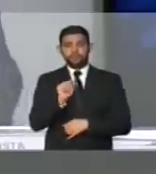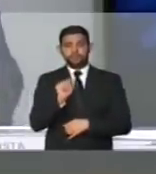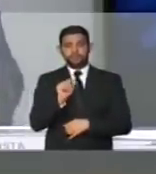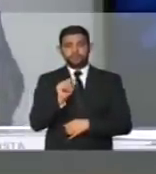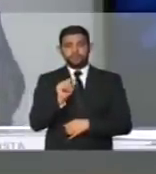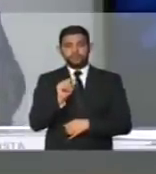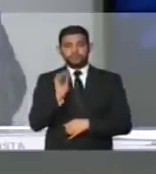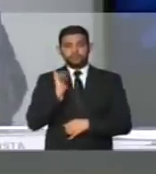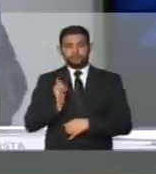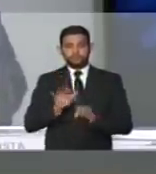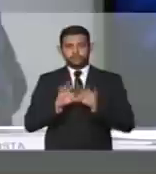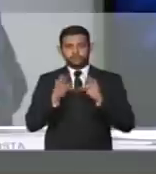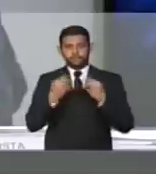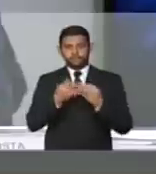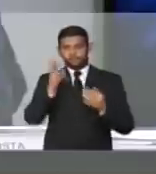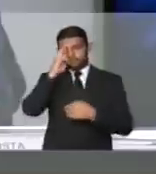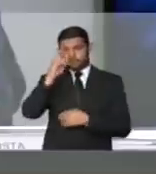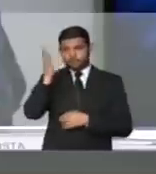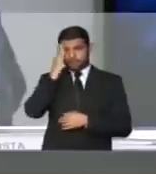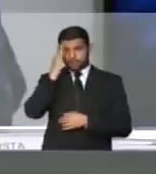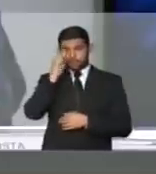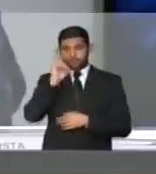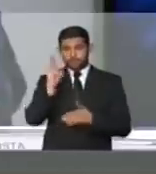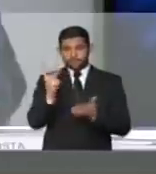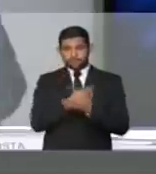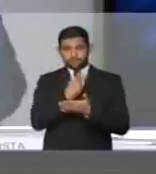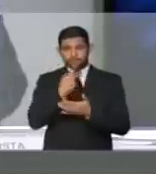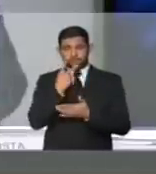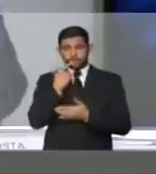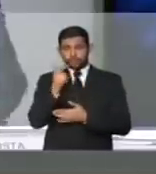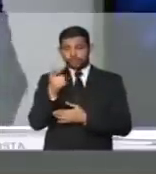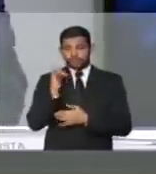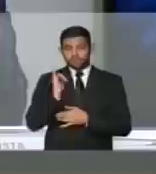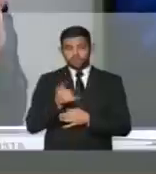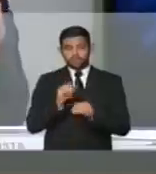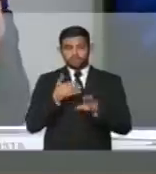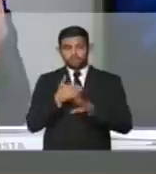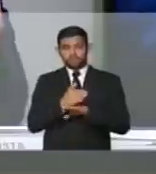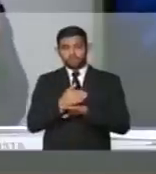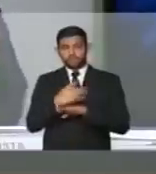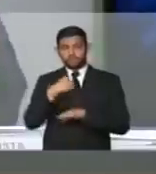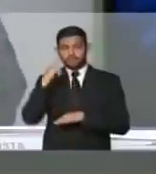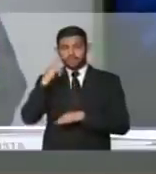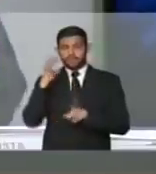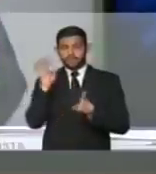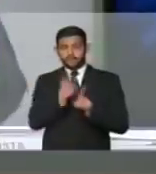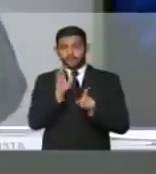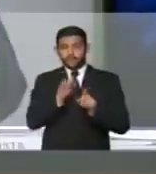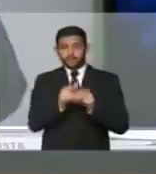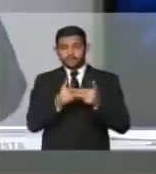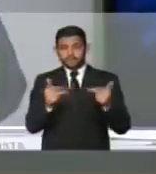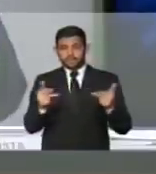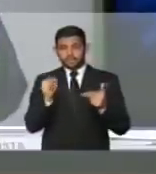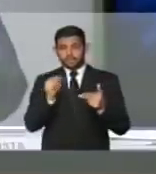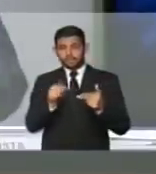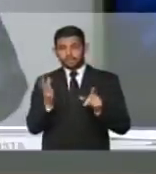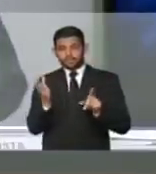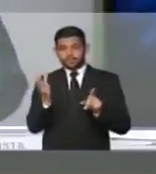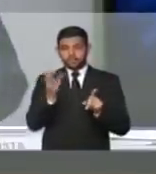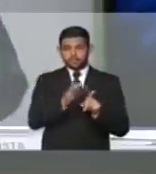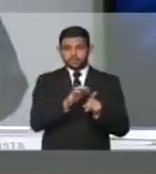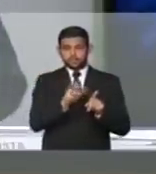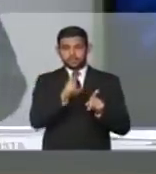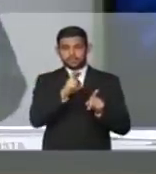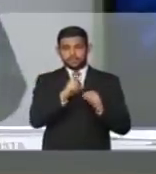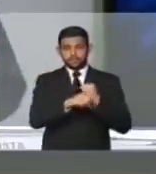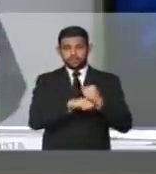a Bolsa Família. Vossa Excelência lembra desse fato? Então, imagina a influência disso em cima de